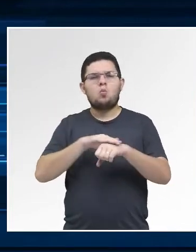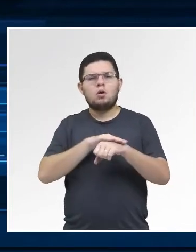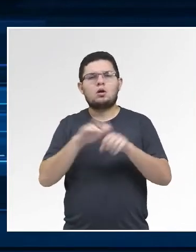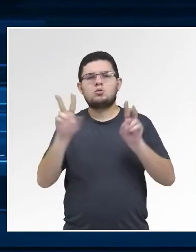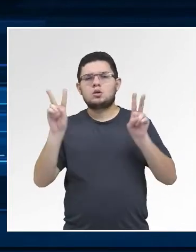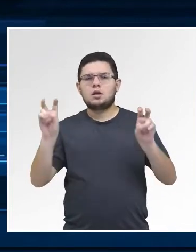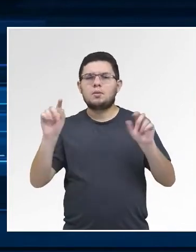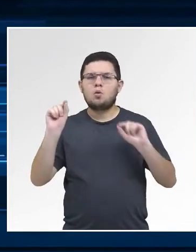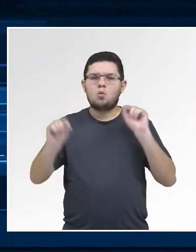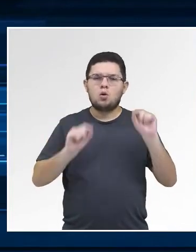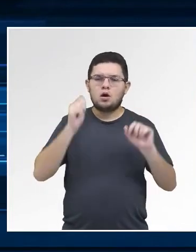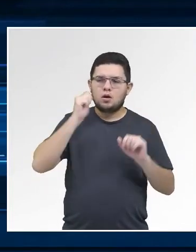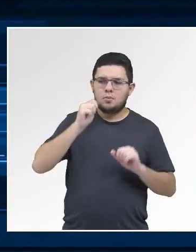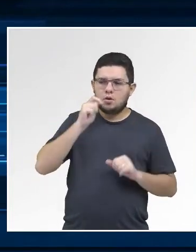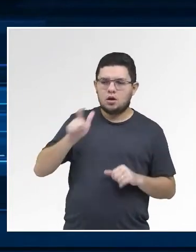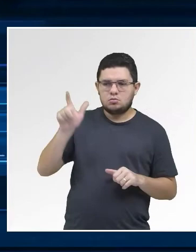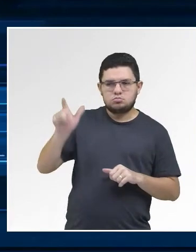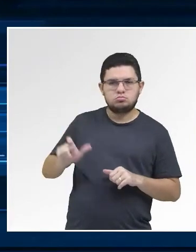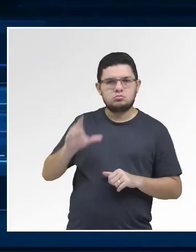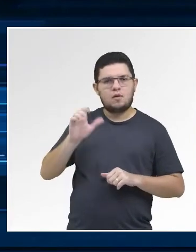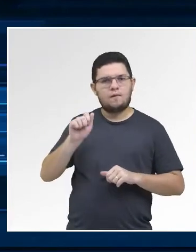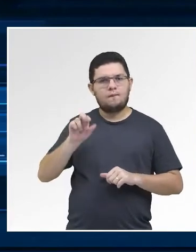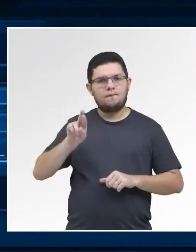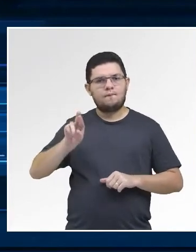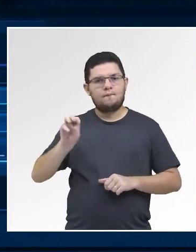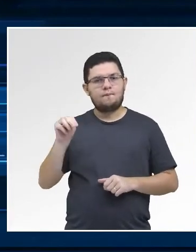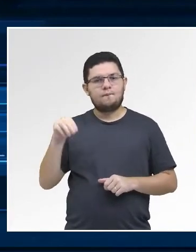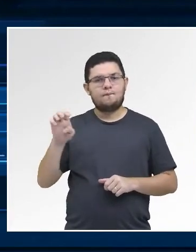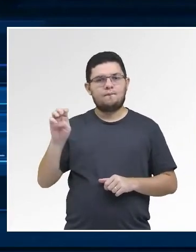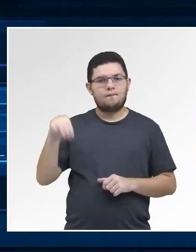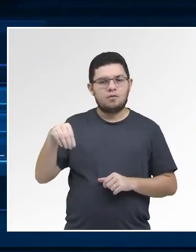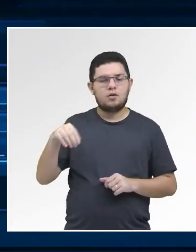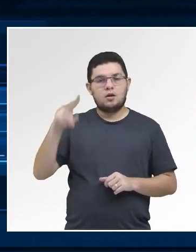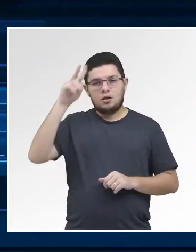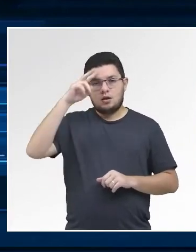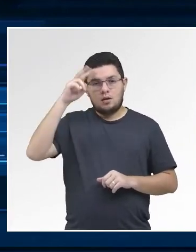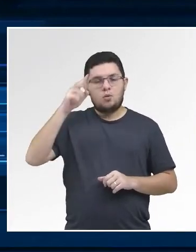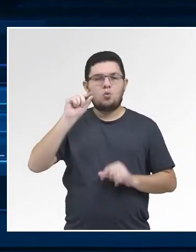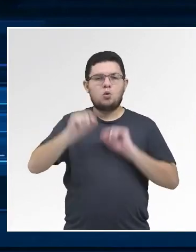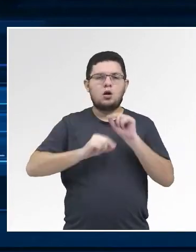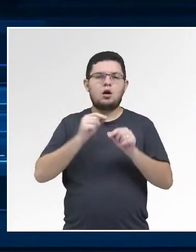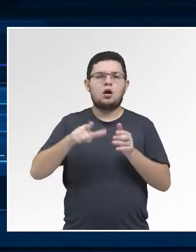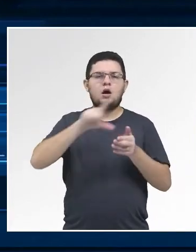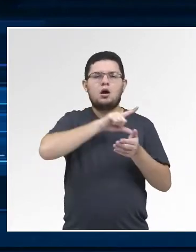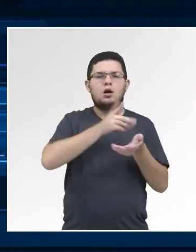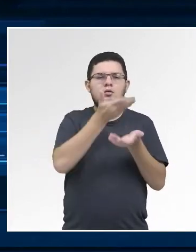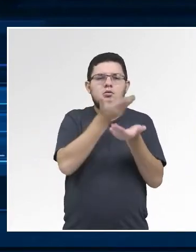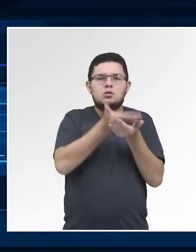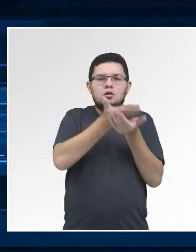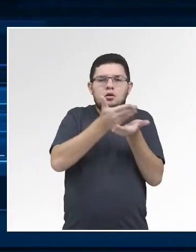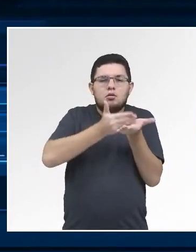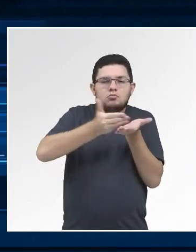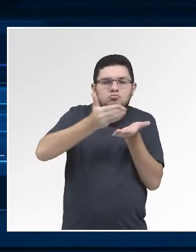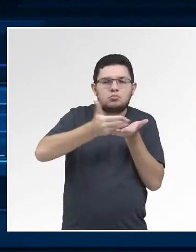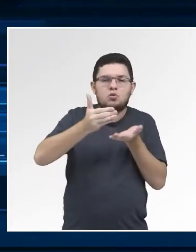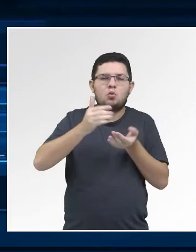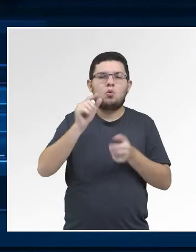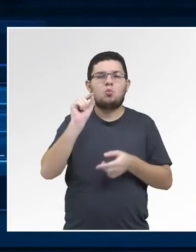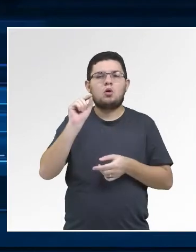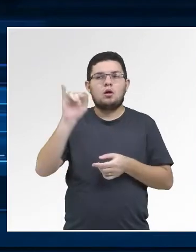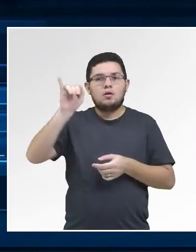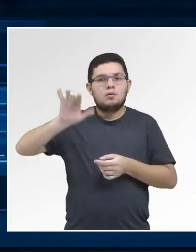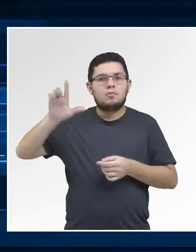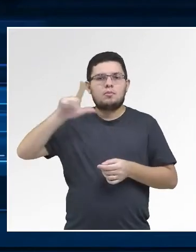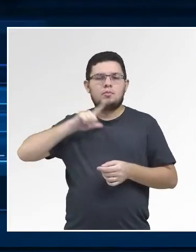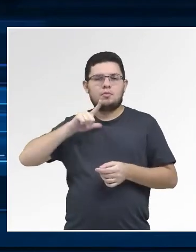da nossa aula, né, que trazia aquela imagem da personagem Carmen, né, conversando ali com as personagens Júlia, né, e